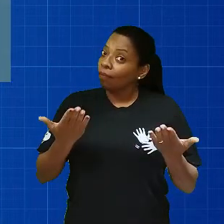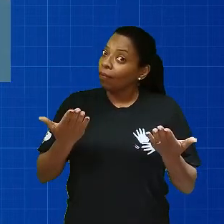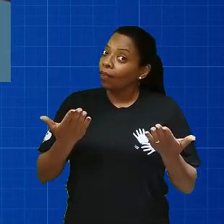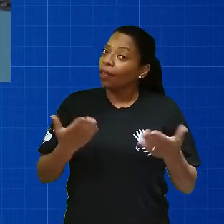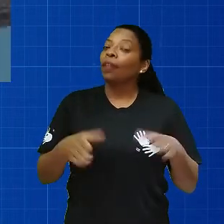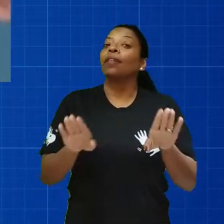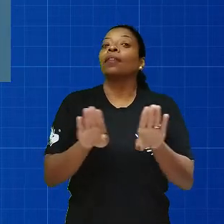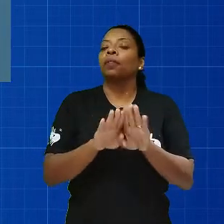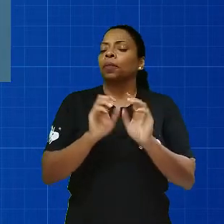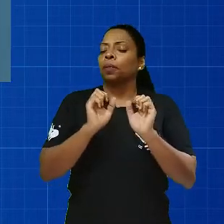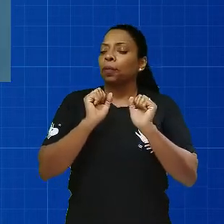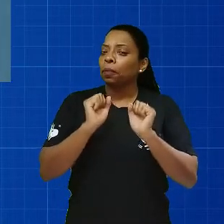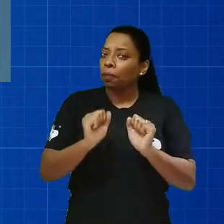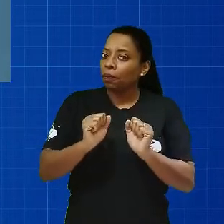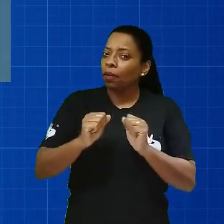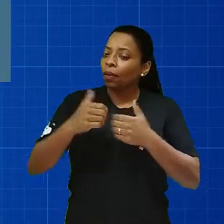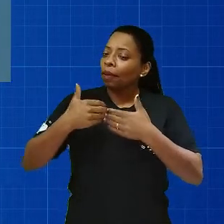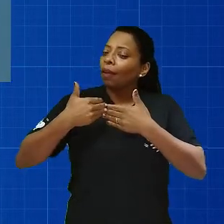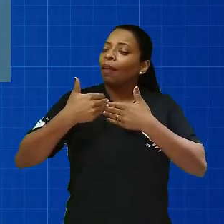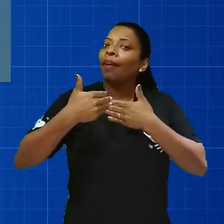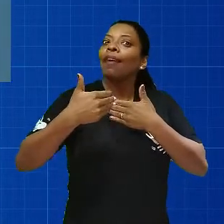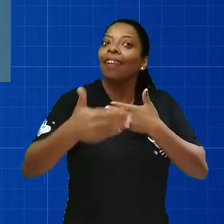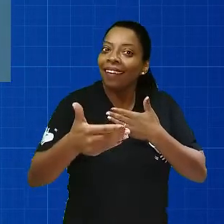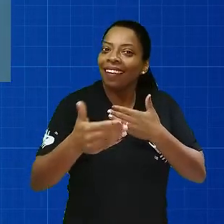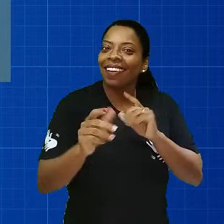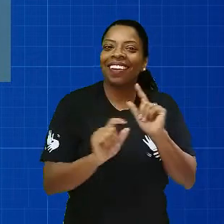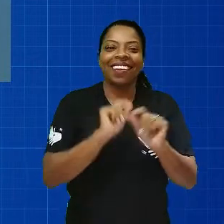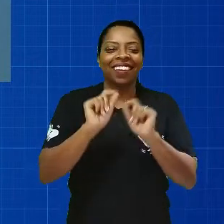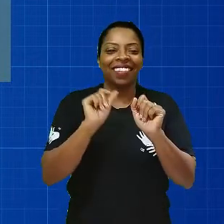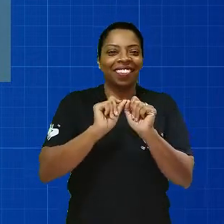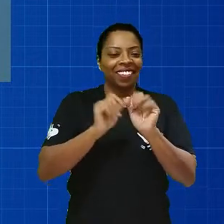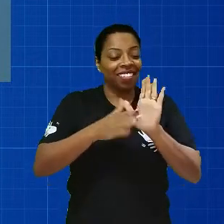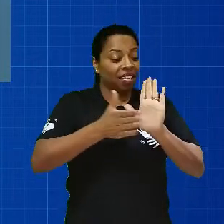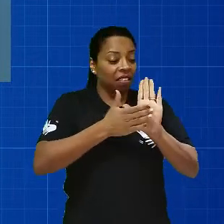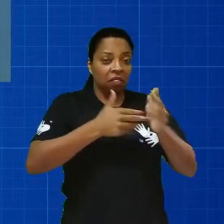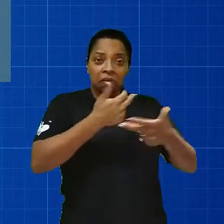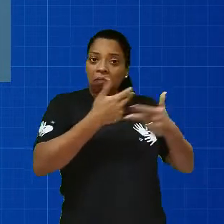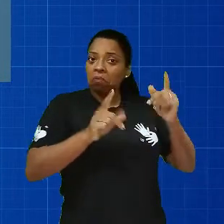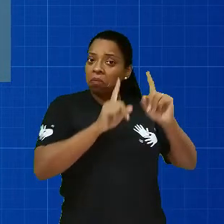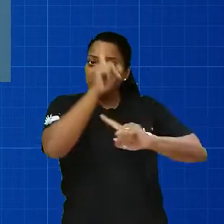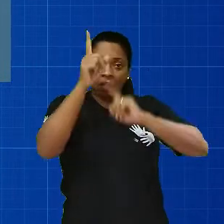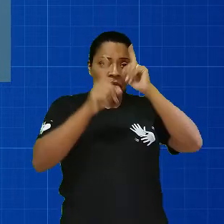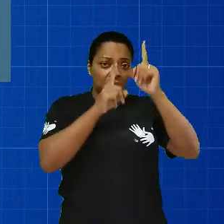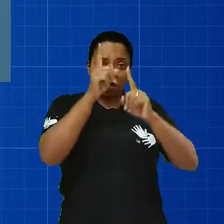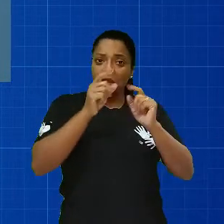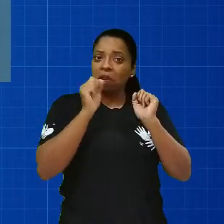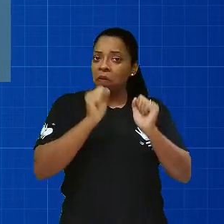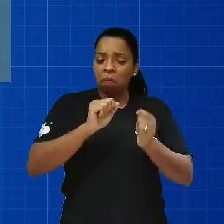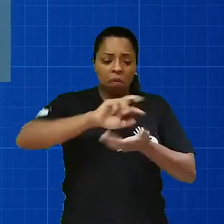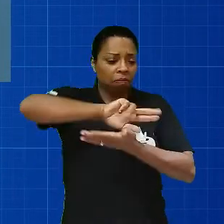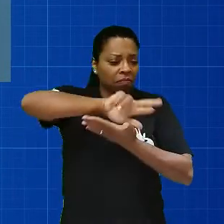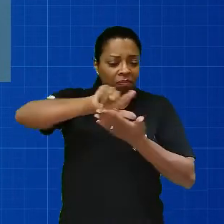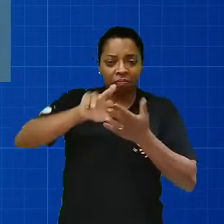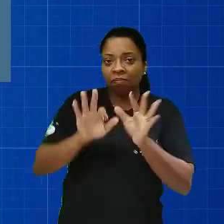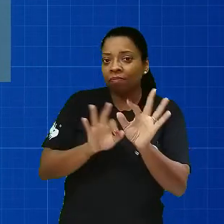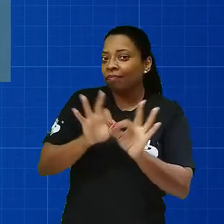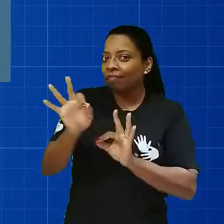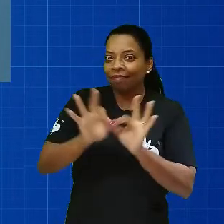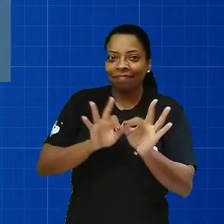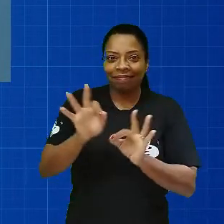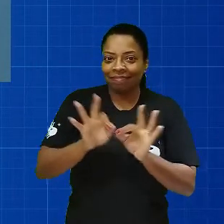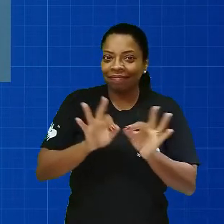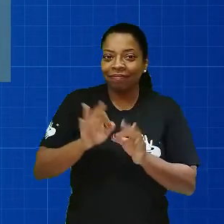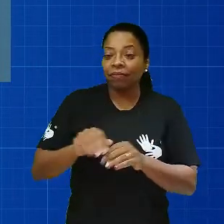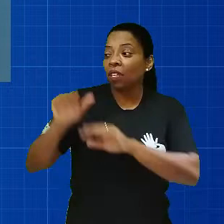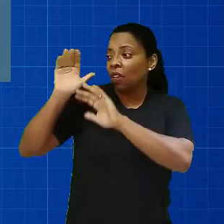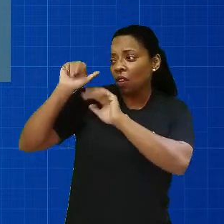Além disso, você pode ir além dessas propostas. Existem outros instrumentos, por exemplo, o pau de chuva, que você pode construir com as